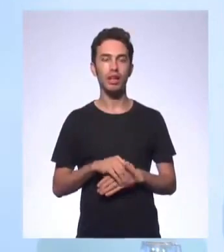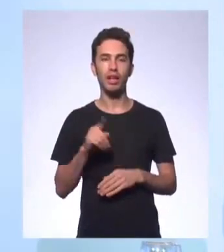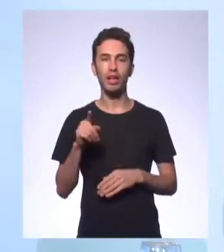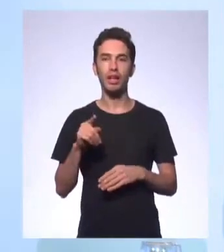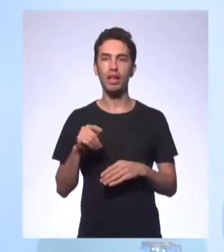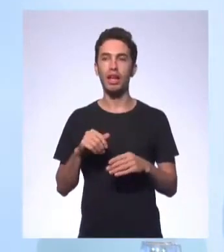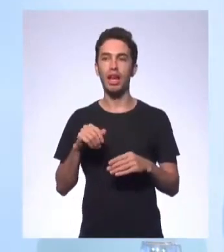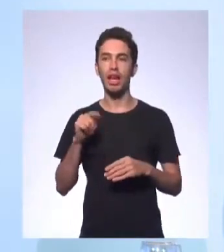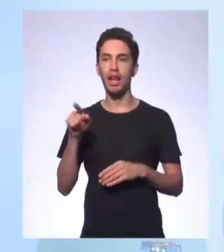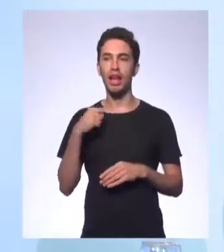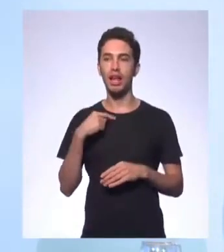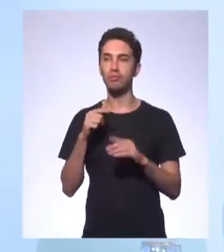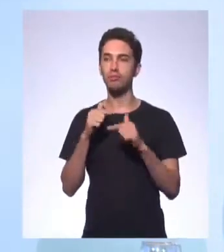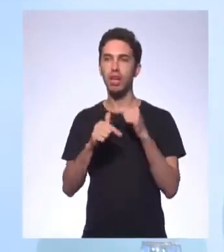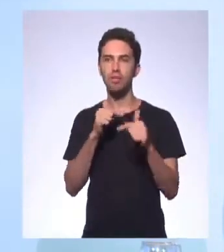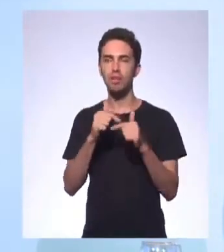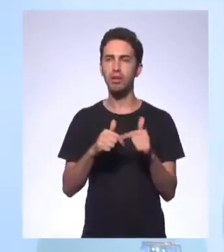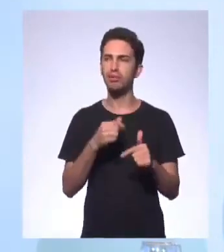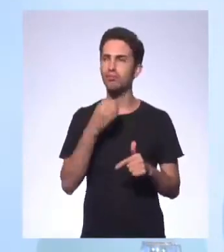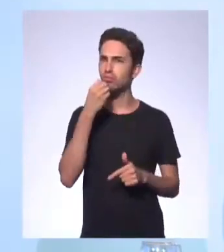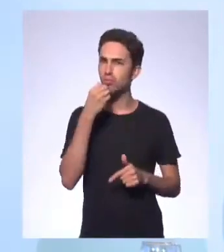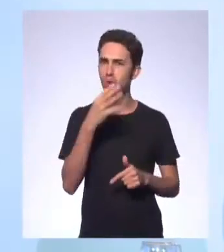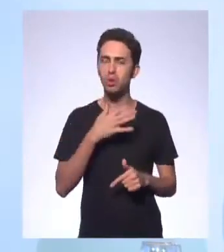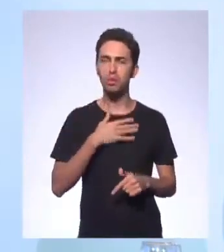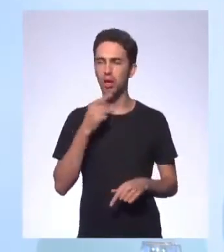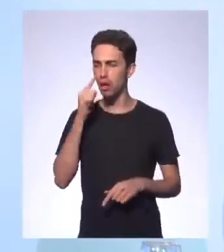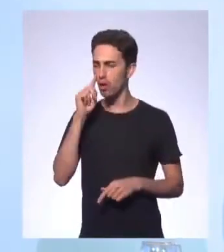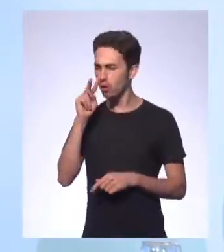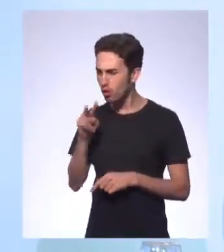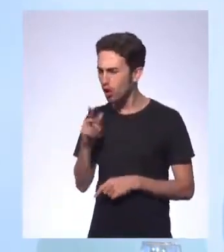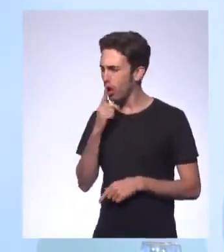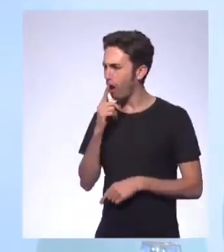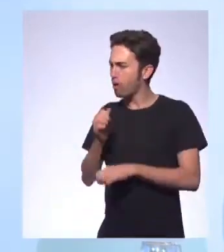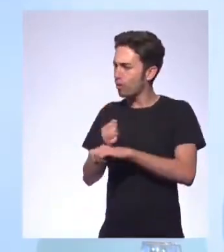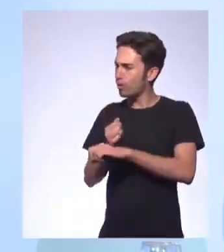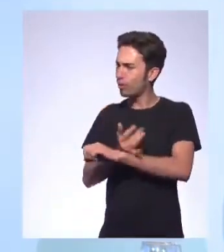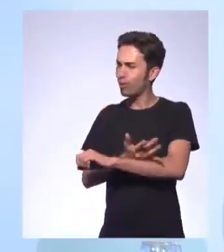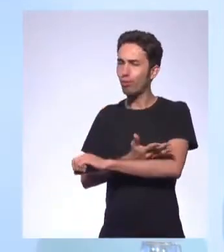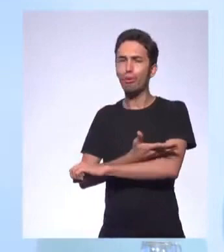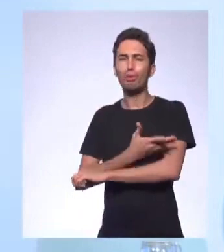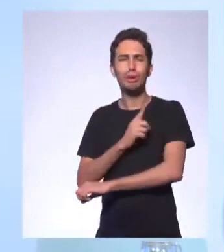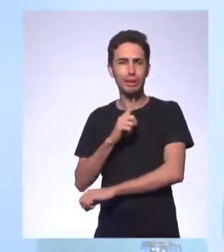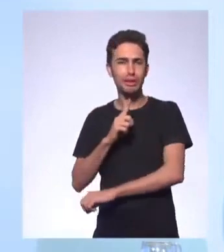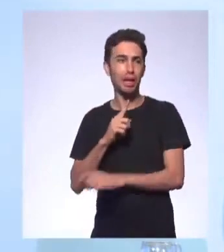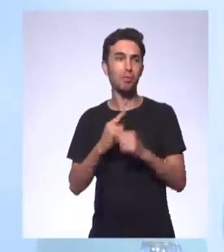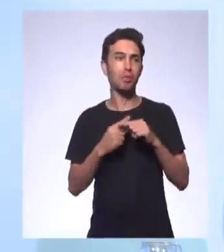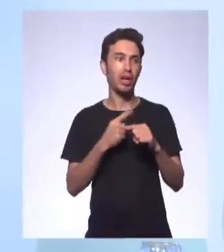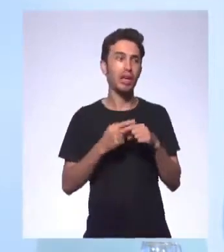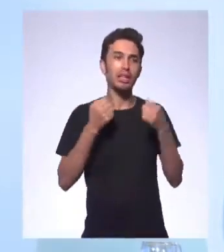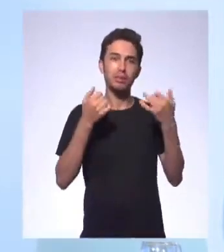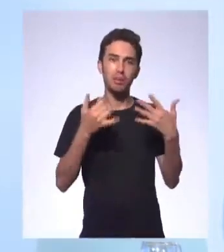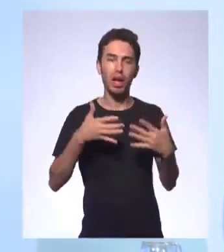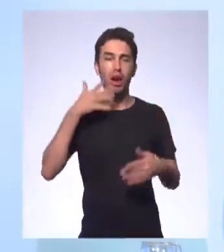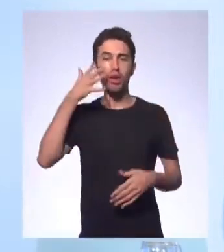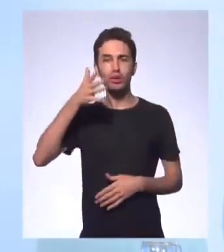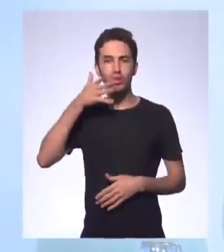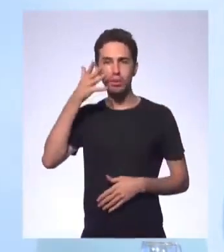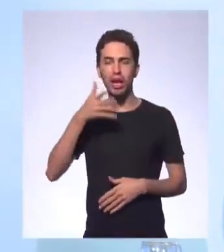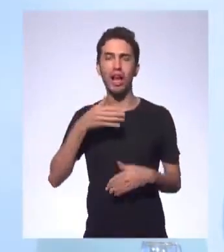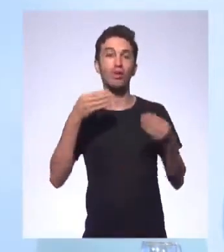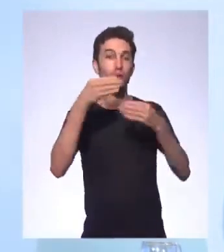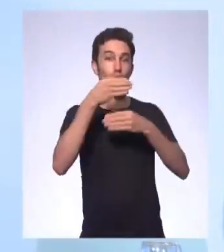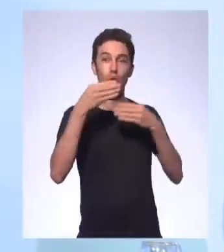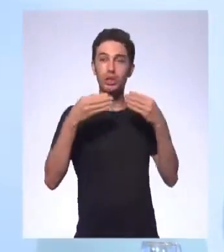fiquei emocionada, né? Eu falei para ela, prof, eu fiquei emocionada, porque eles fizeram, então, um seminário, montaram ali os slides,